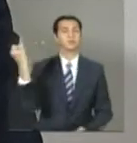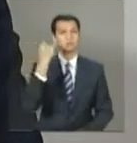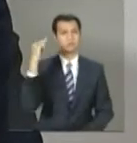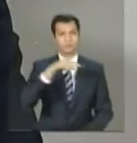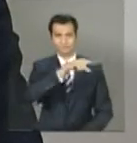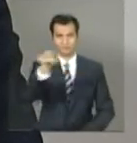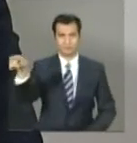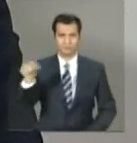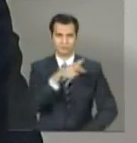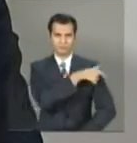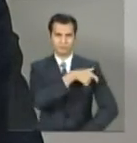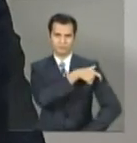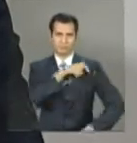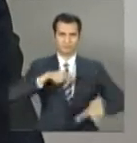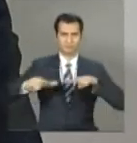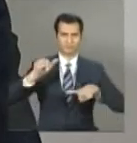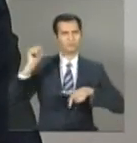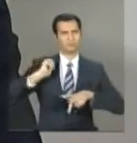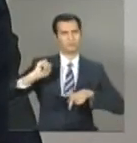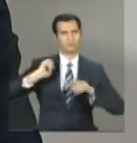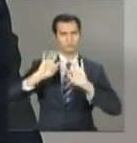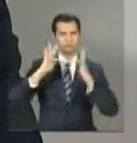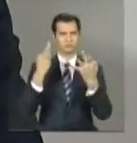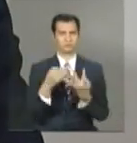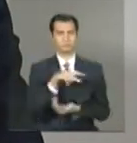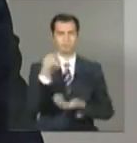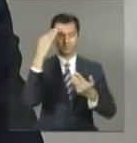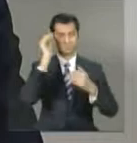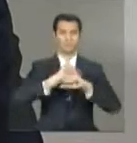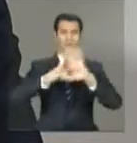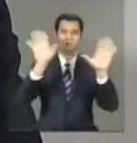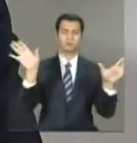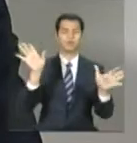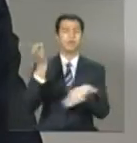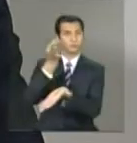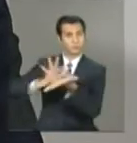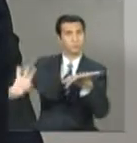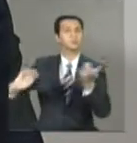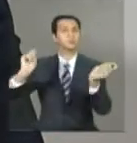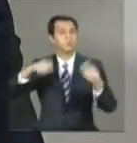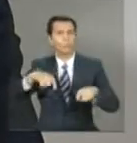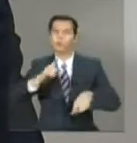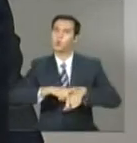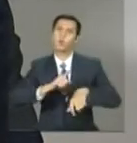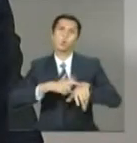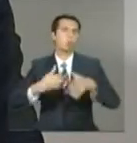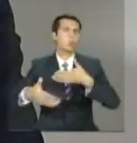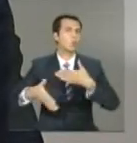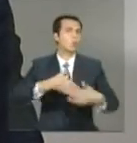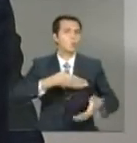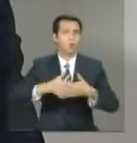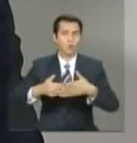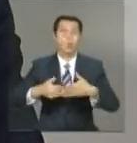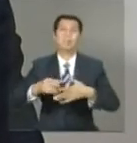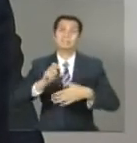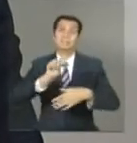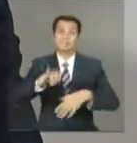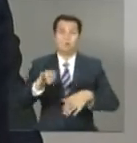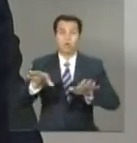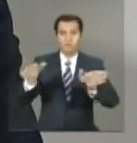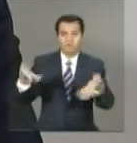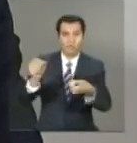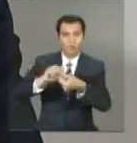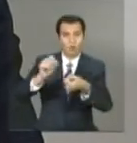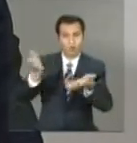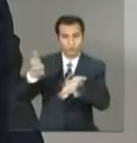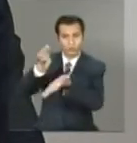compreender que a atualização do cadastro ela pode ser feita a qualquer momento e isso renova o período de validade de 2 anos